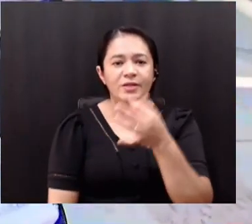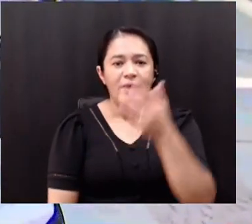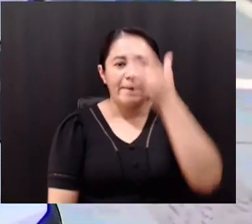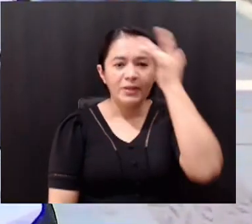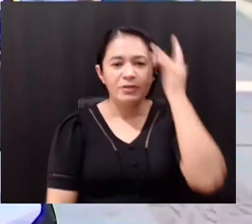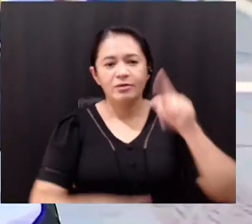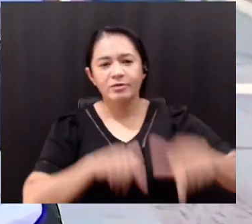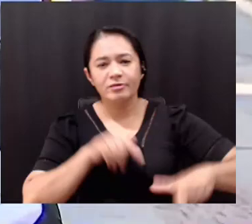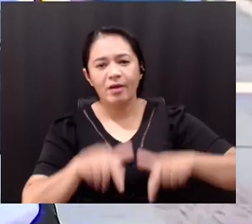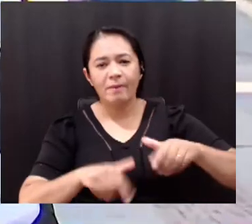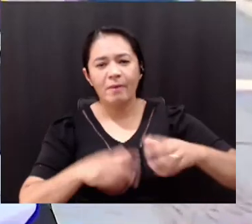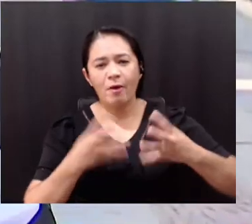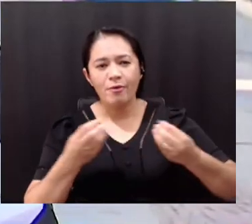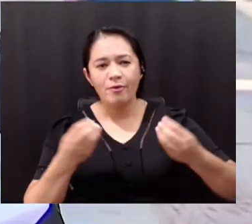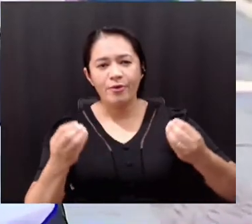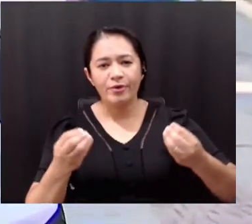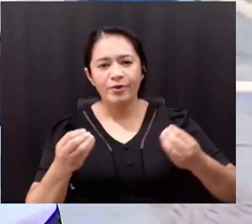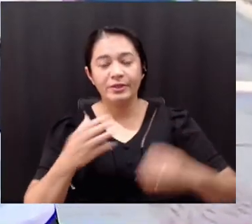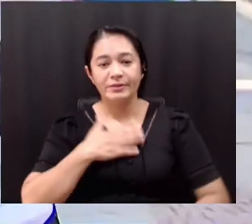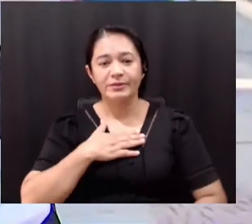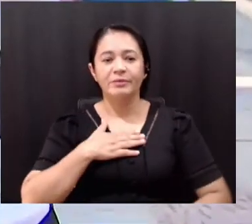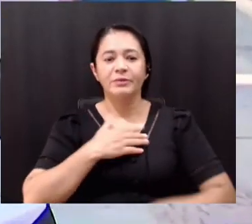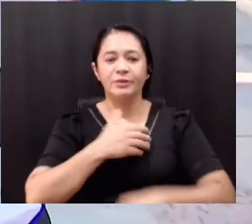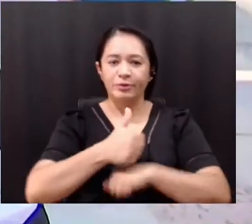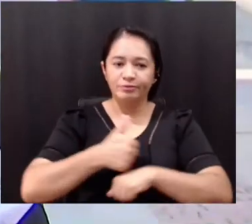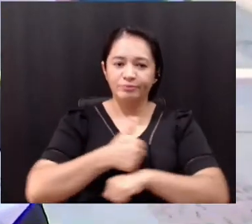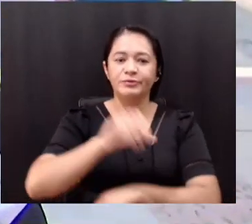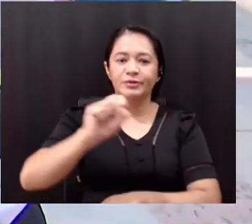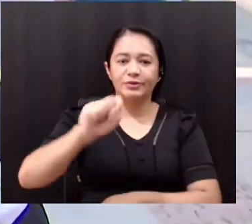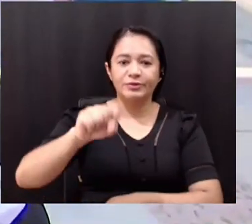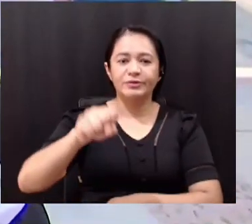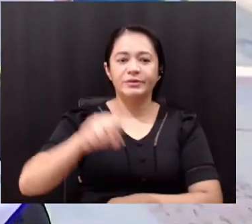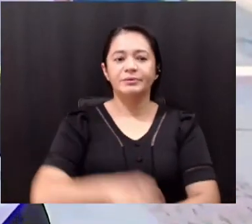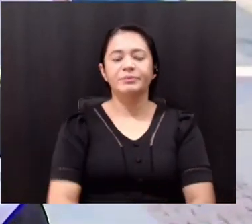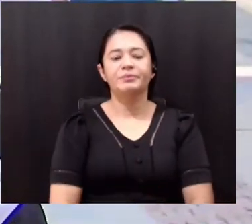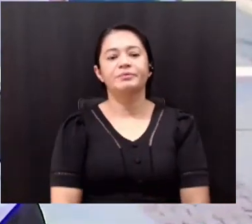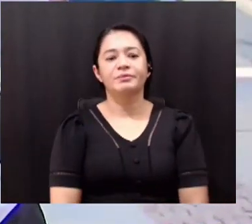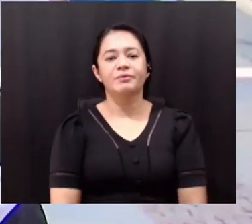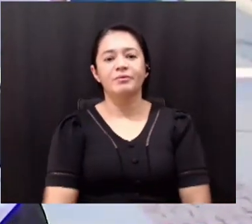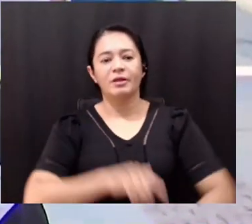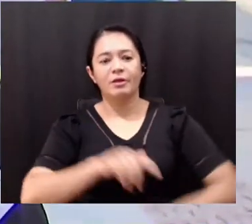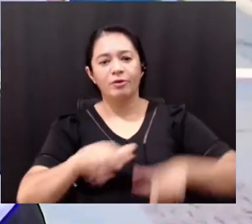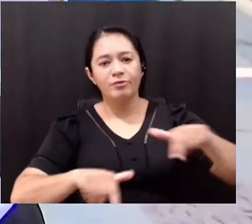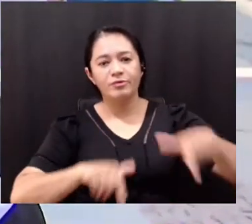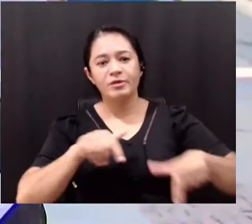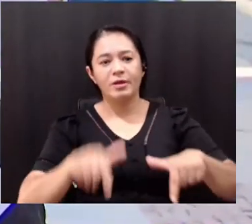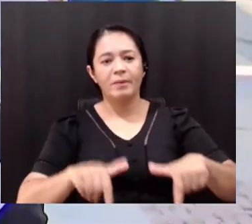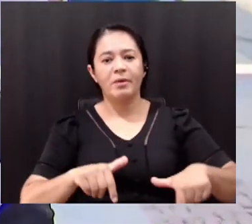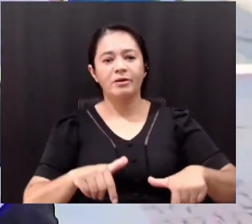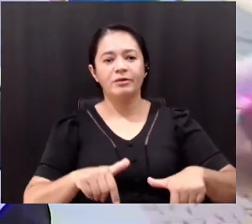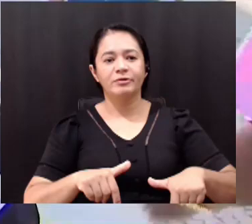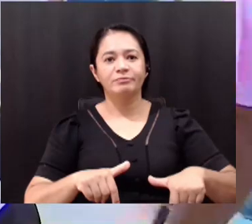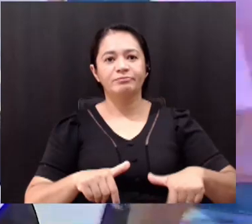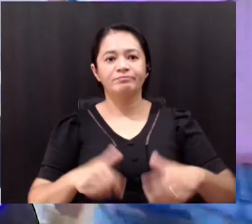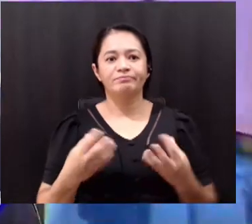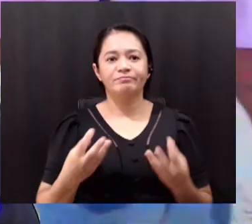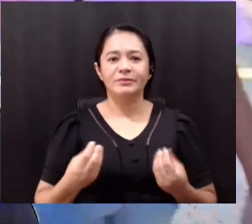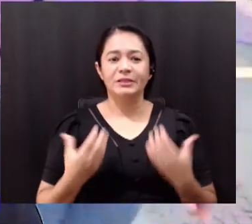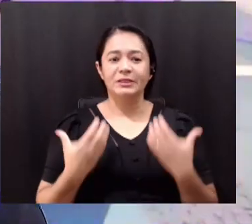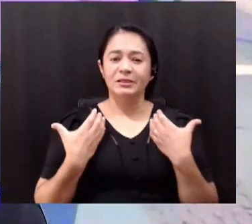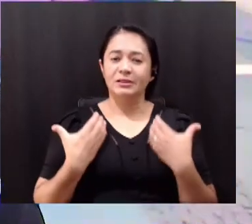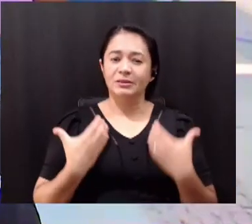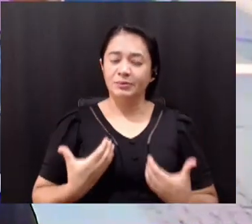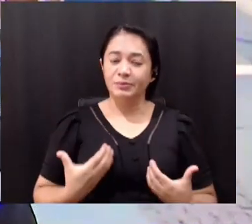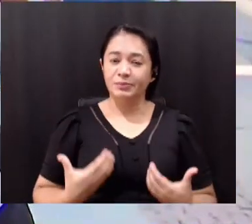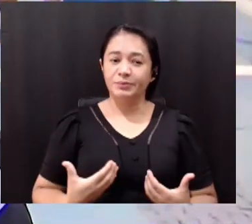Na minha profissão, sim, é muito esgotante. É um trabalho, além do esgotamento físico, ao